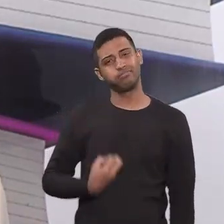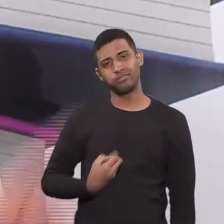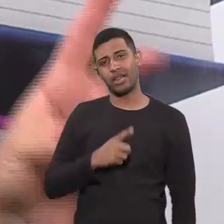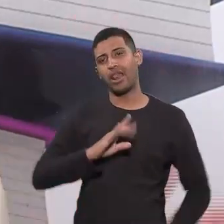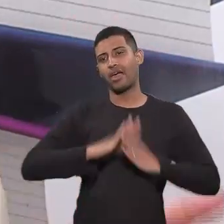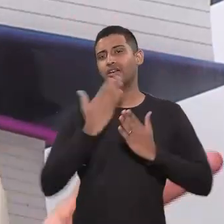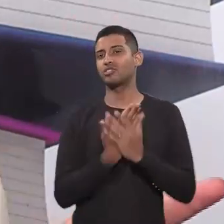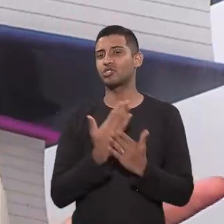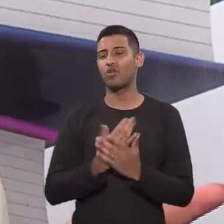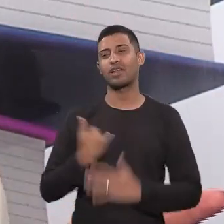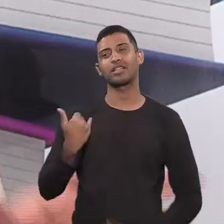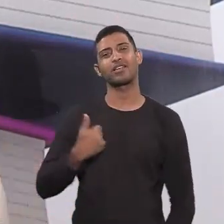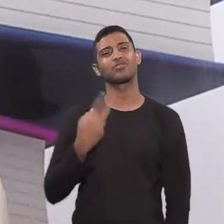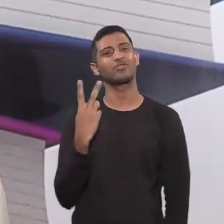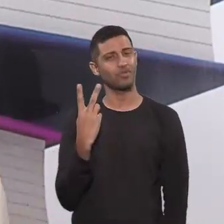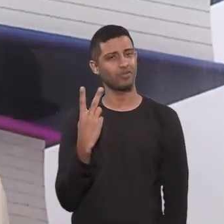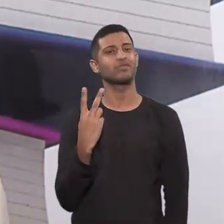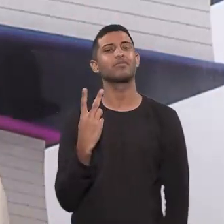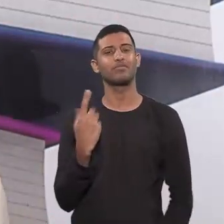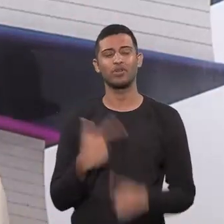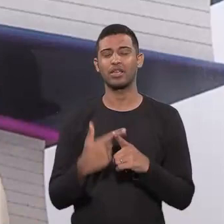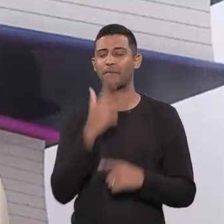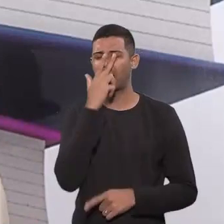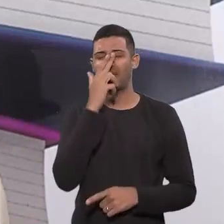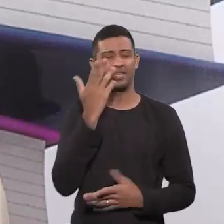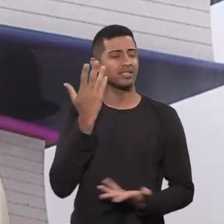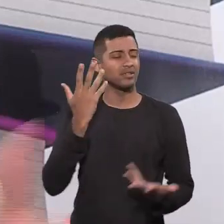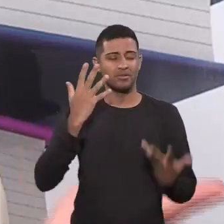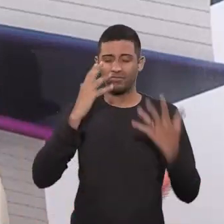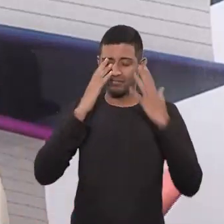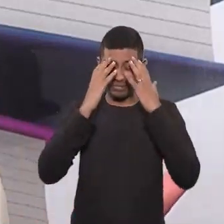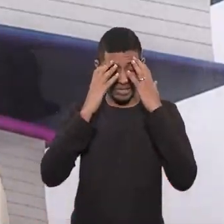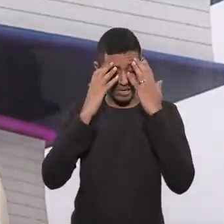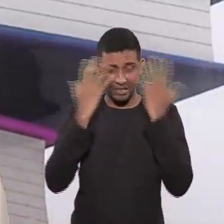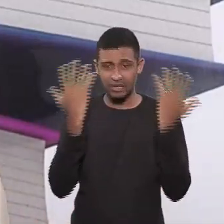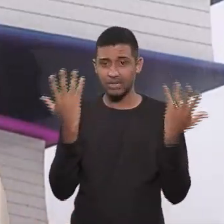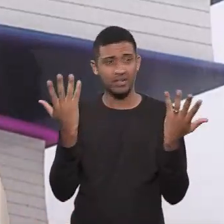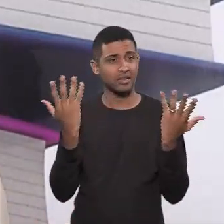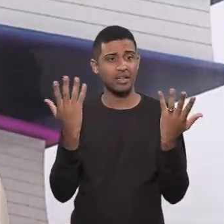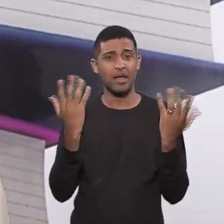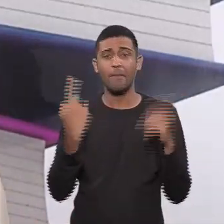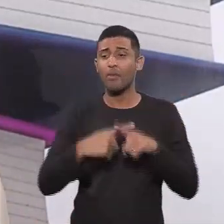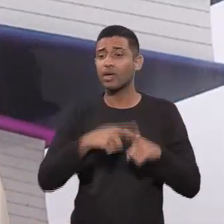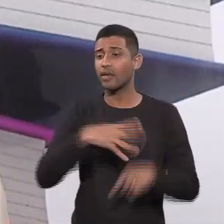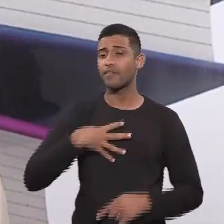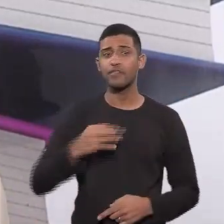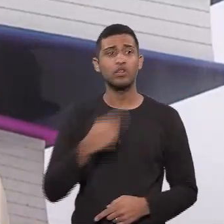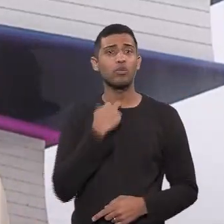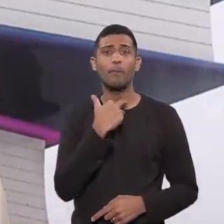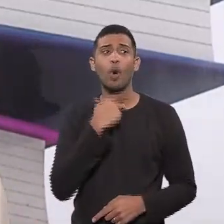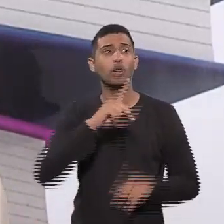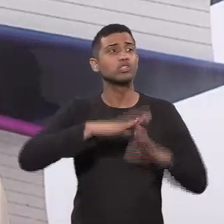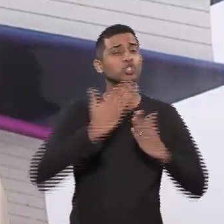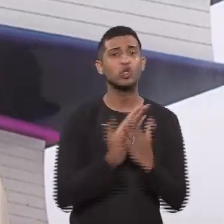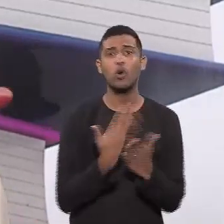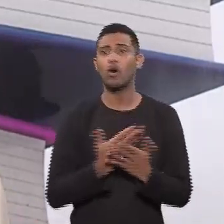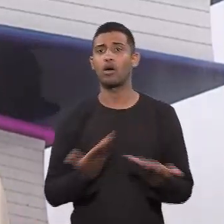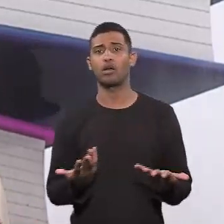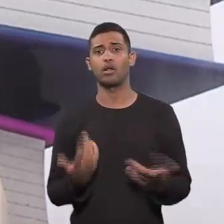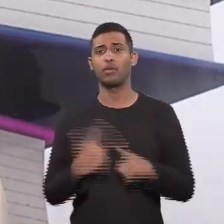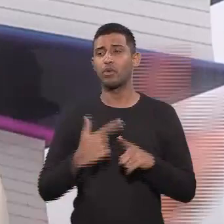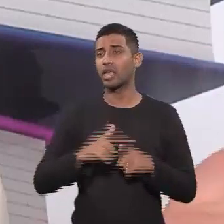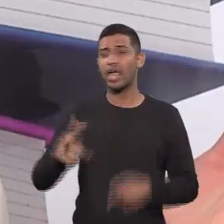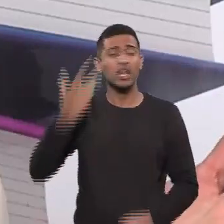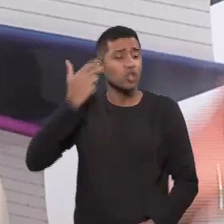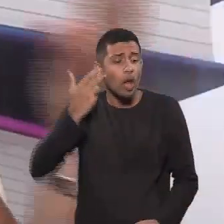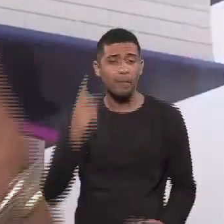com a escola foi aos 2 anos de idade, porque o chão abriu para mim. Imagino. Por que meu filho não pode ficar nessa escola? Por que ele não pode ser uma